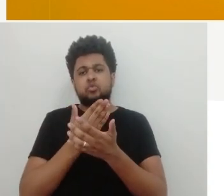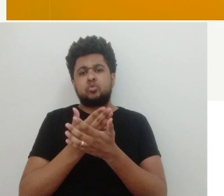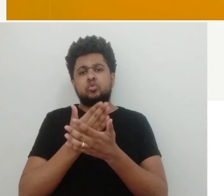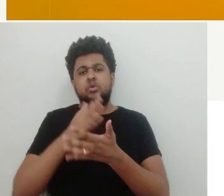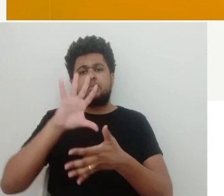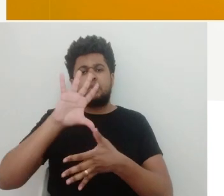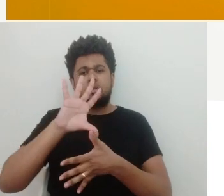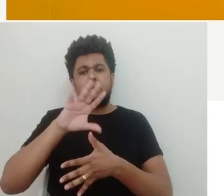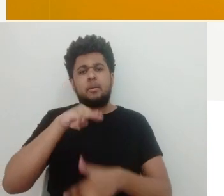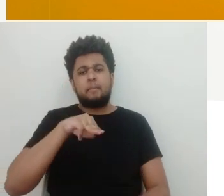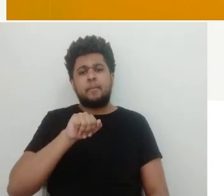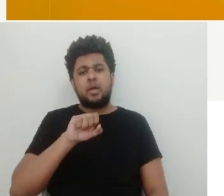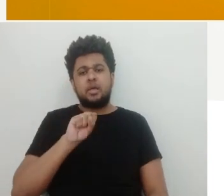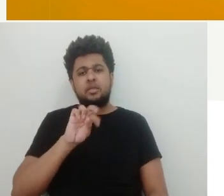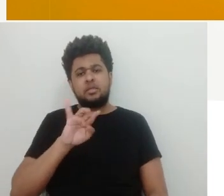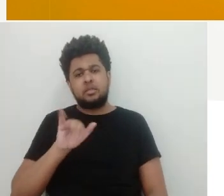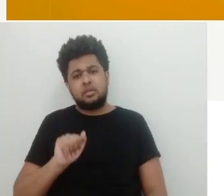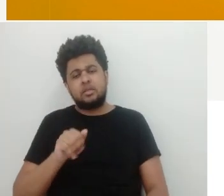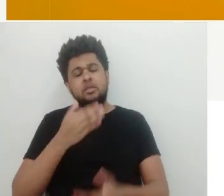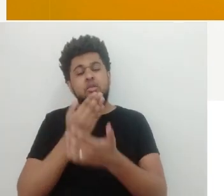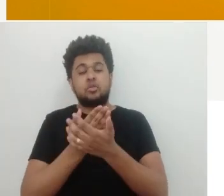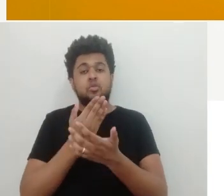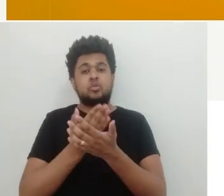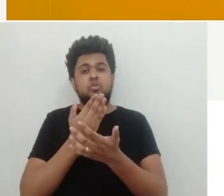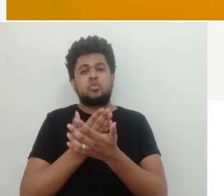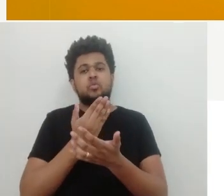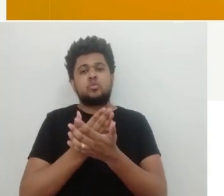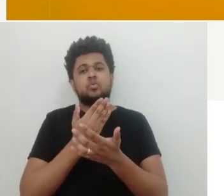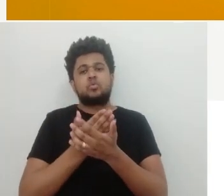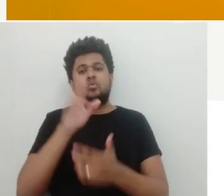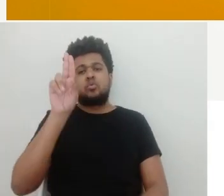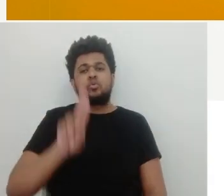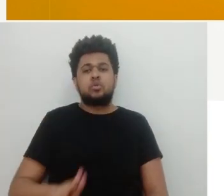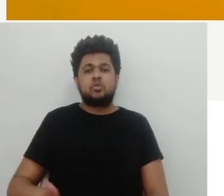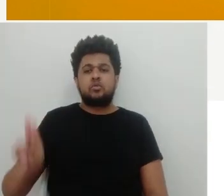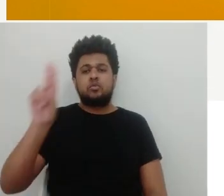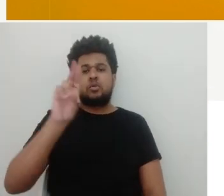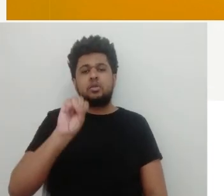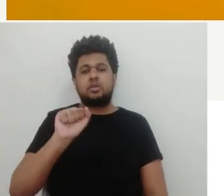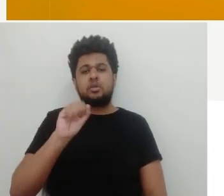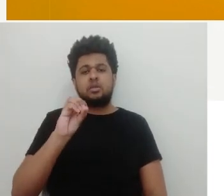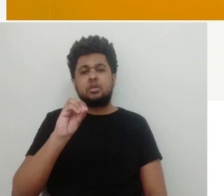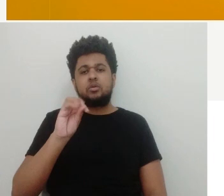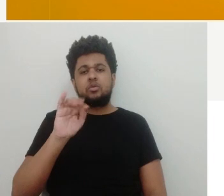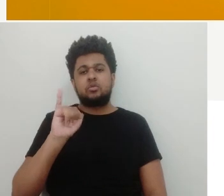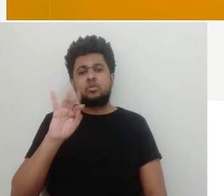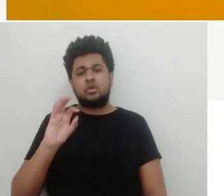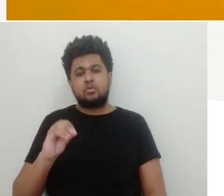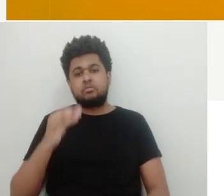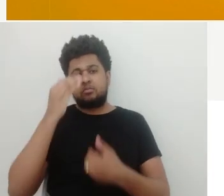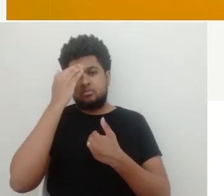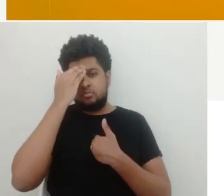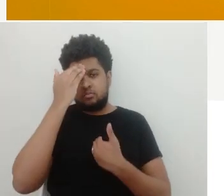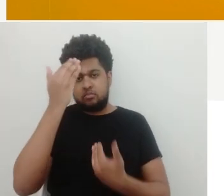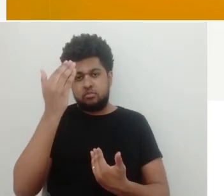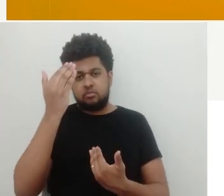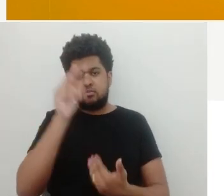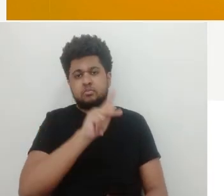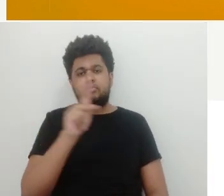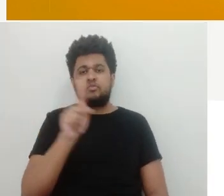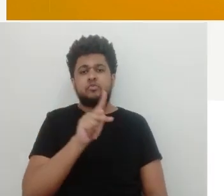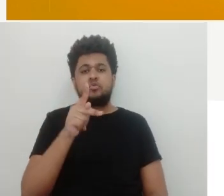Eduardo, por su aporte, por su contribuição ao nosso diálogo. Passo a palavra para você,